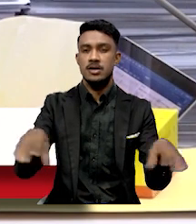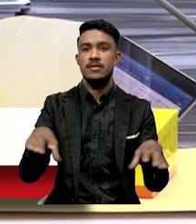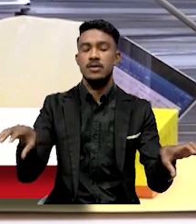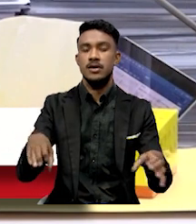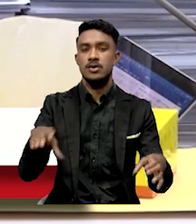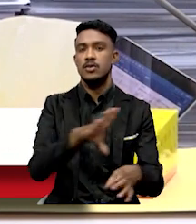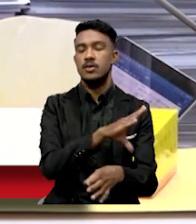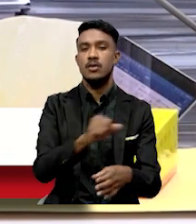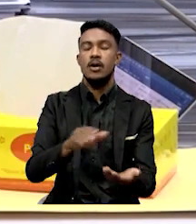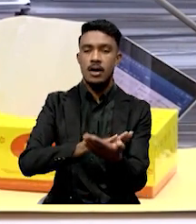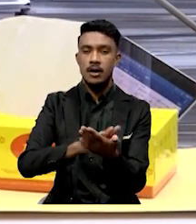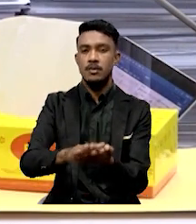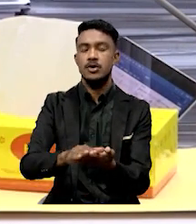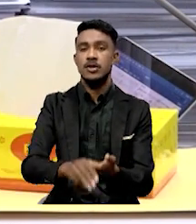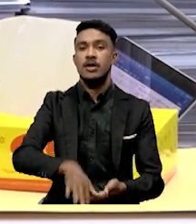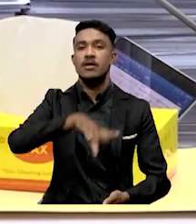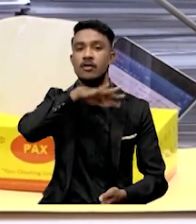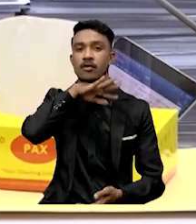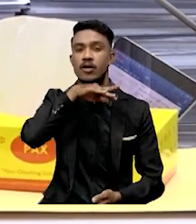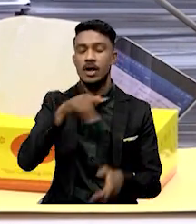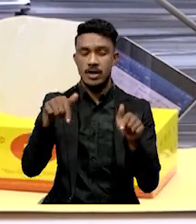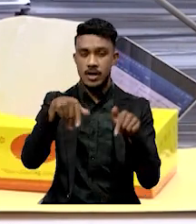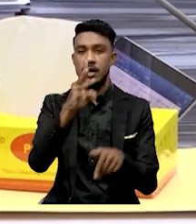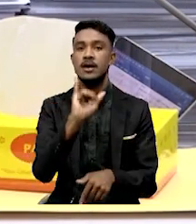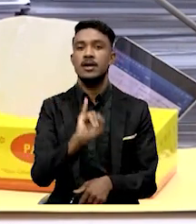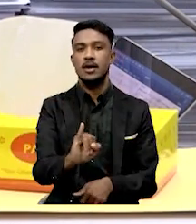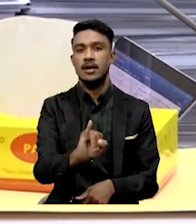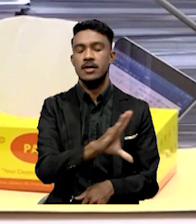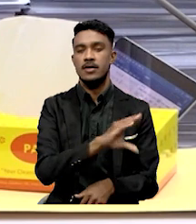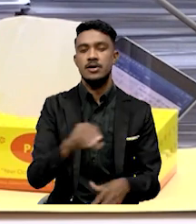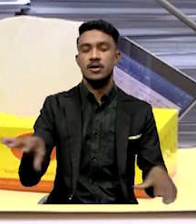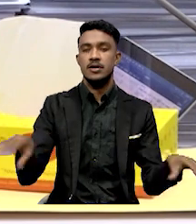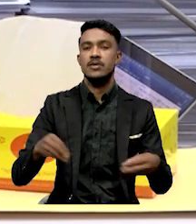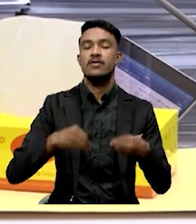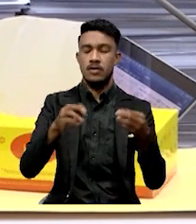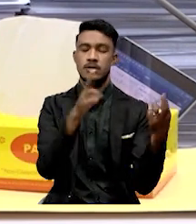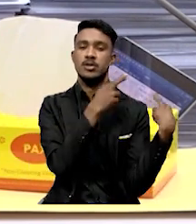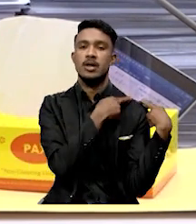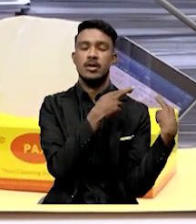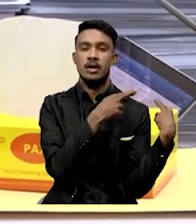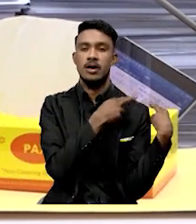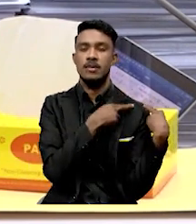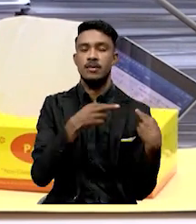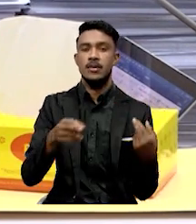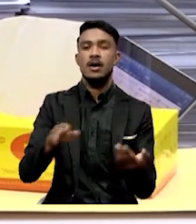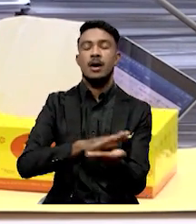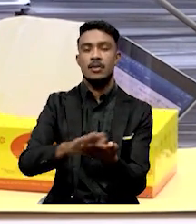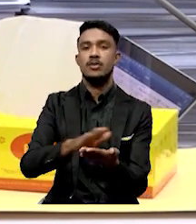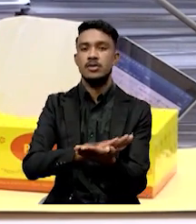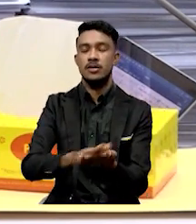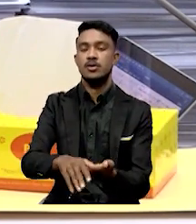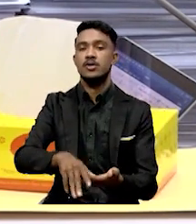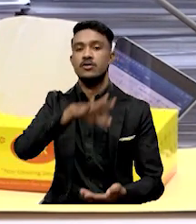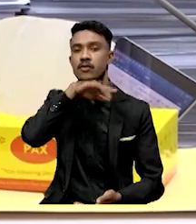e a capital de Linian. Foi toma atenção ba companhia Xernabé que para não entender gestão ba recolhimento lixo. Tem que ser a gestão